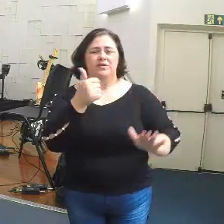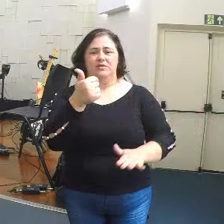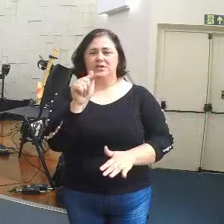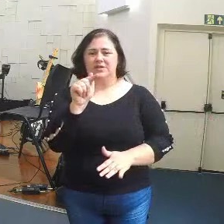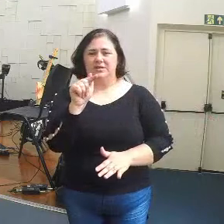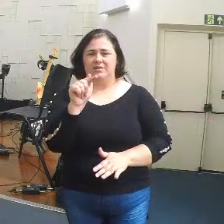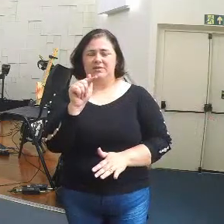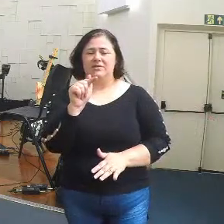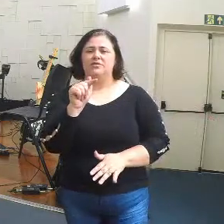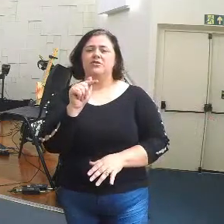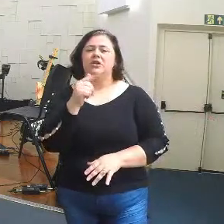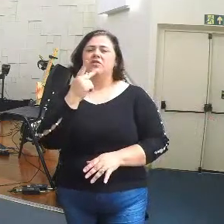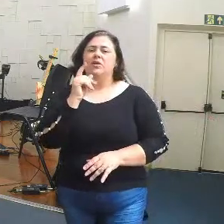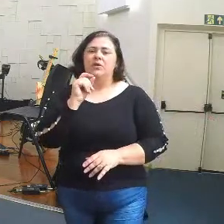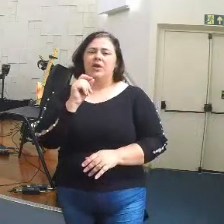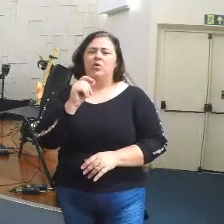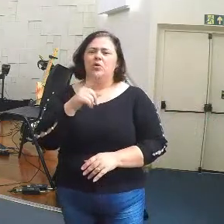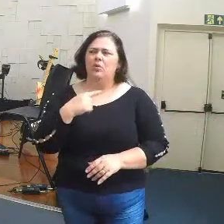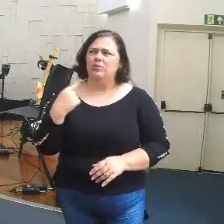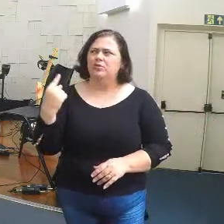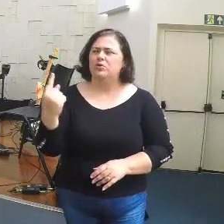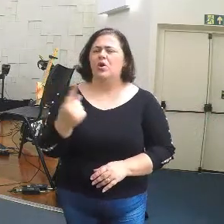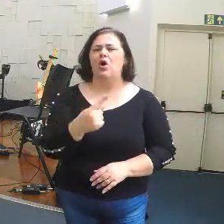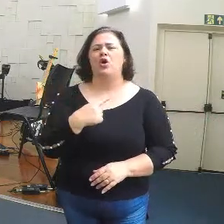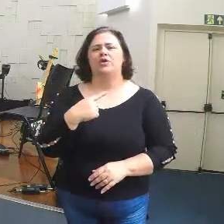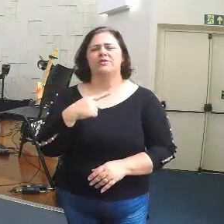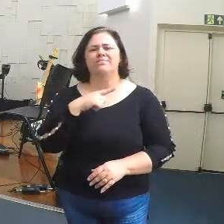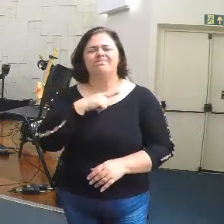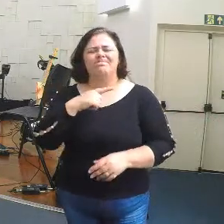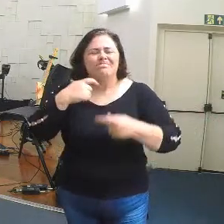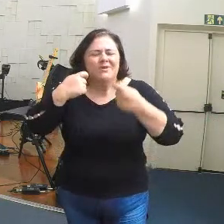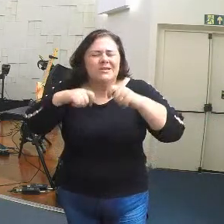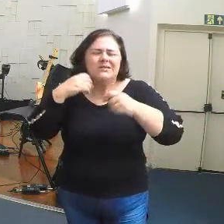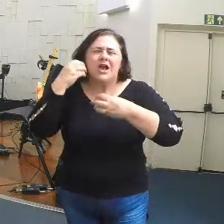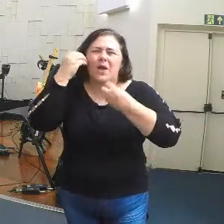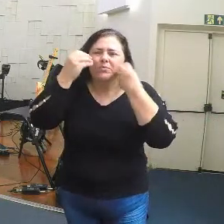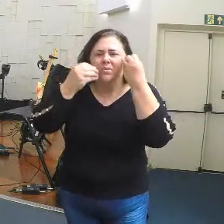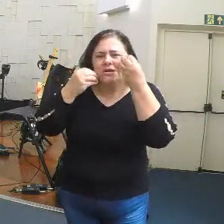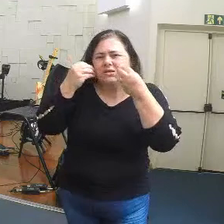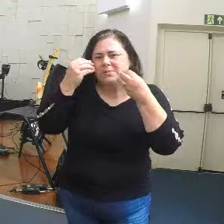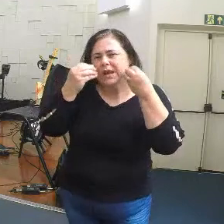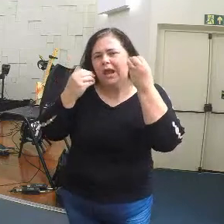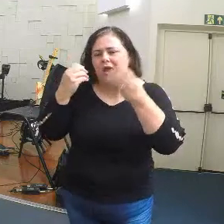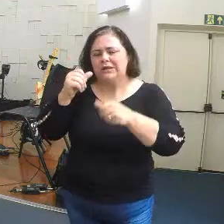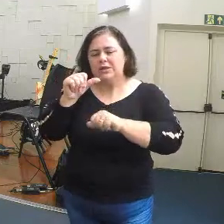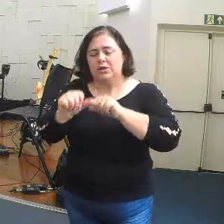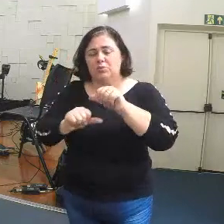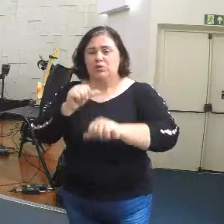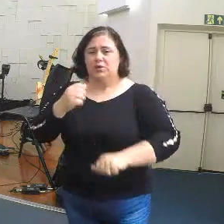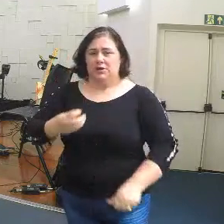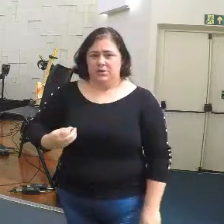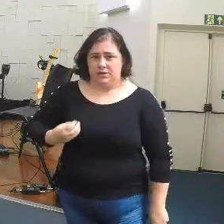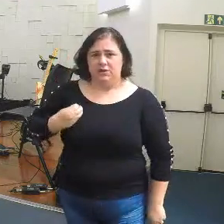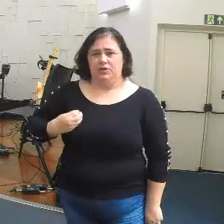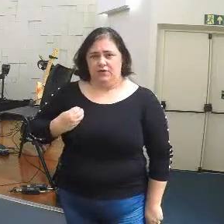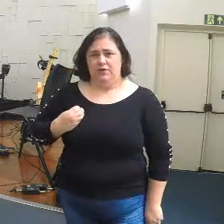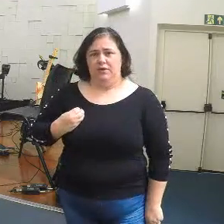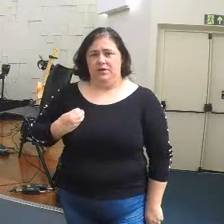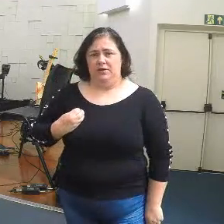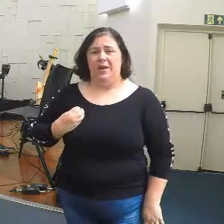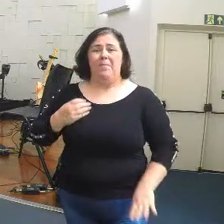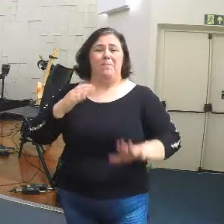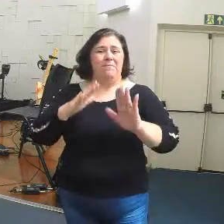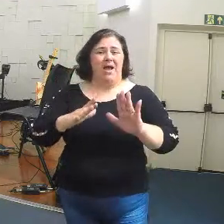Assim como todos nós devemos ter uma experiência de conversão inicial, mas devemos nos converter todos